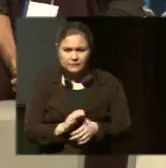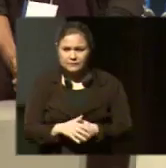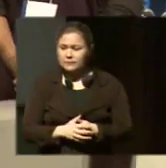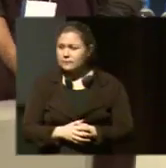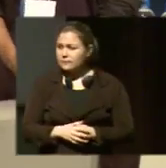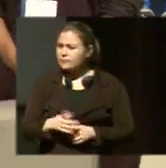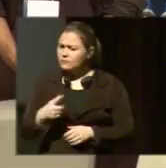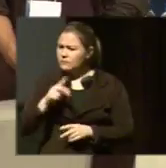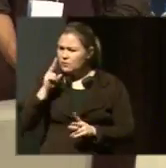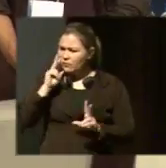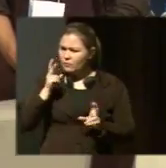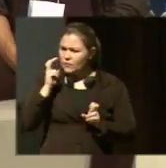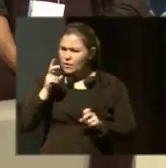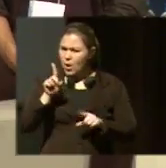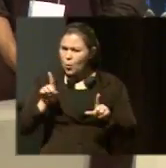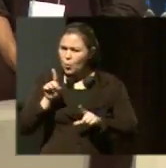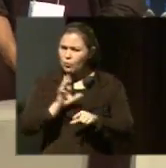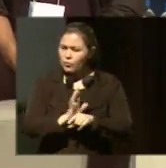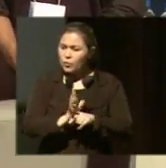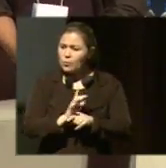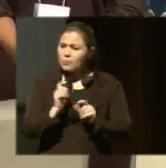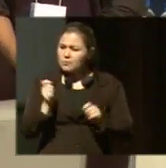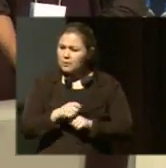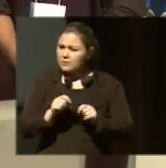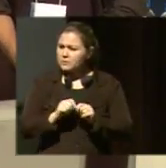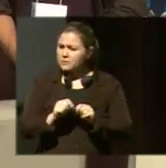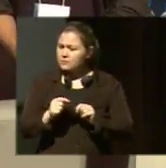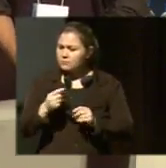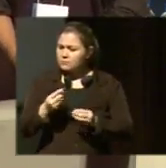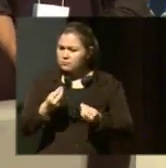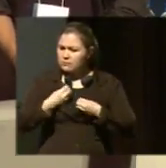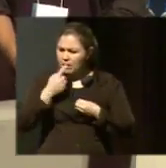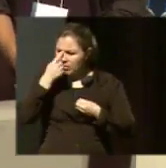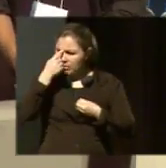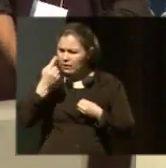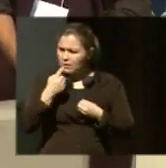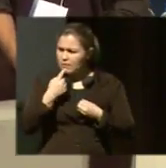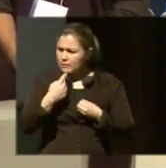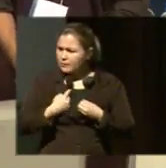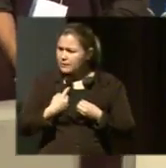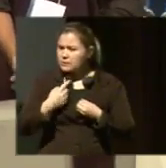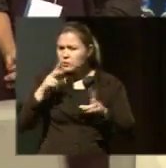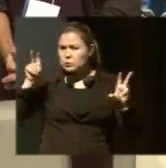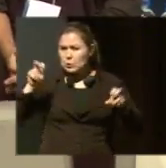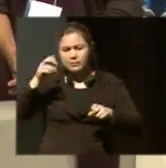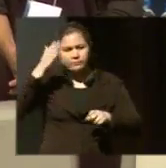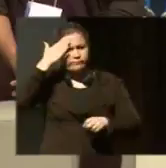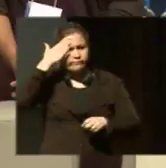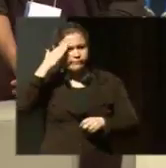Vocês já viram algum filme que pudesse passar esse tipo de ideia alguma vez, de sabedoria?